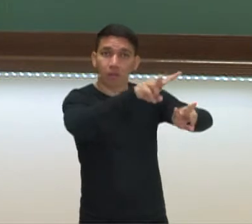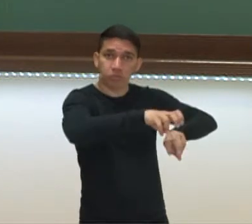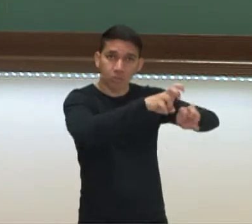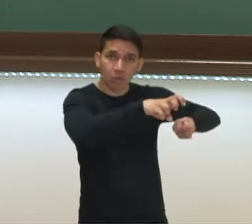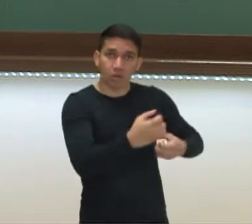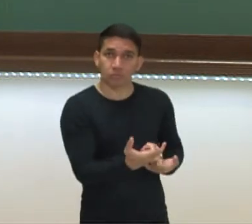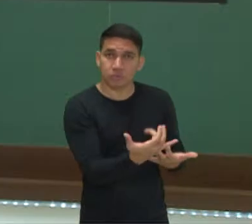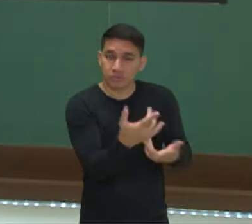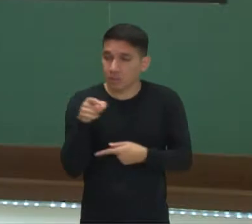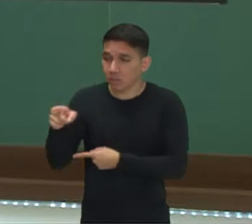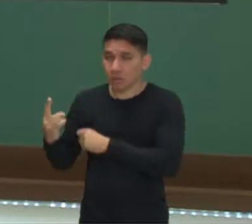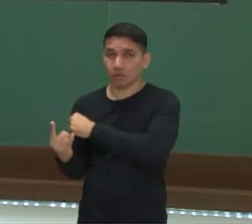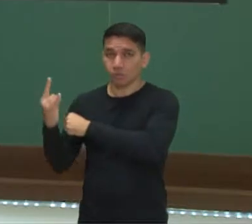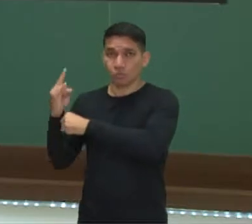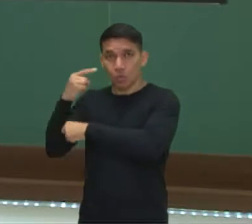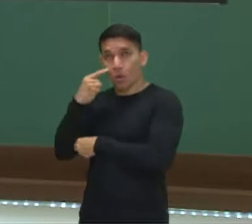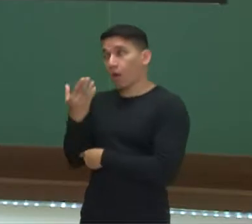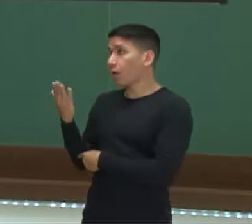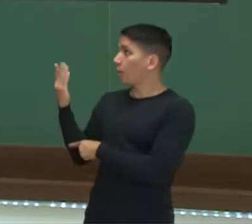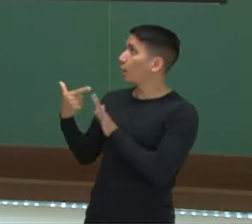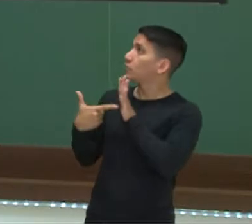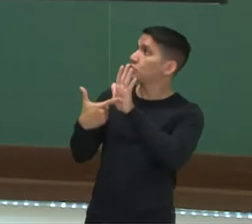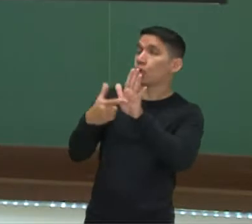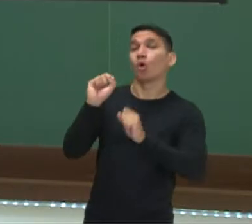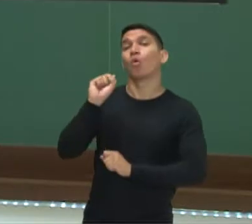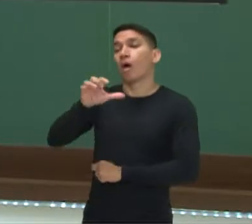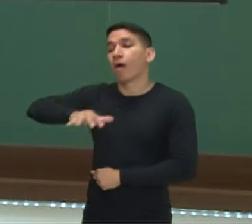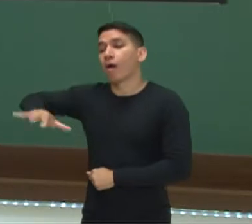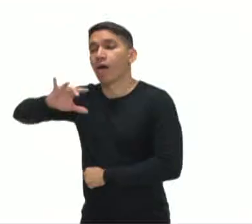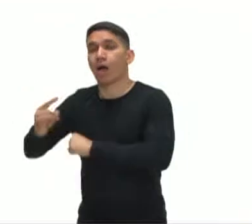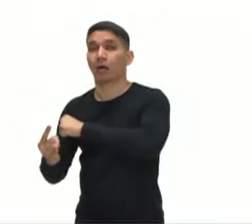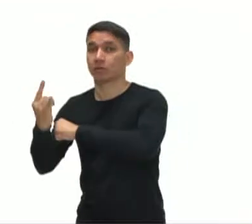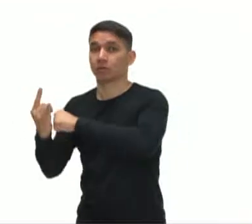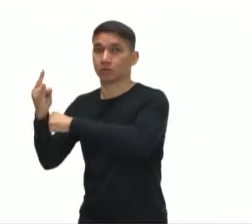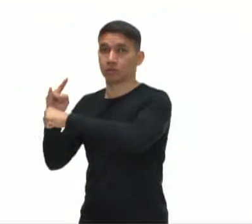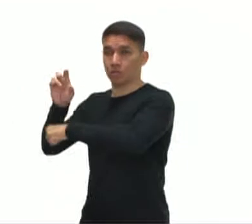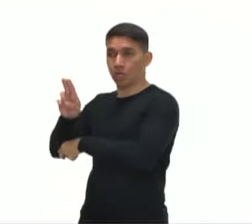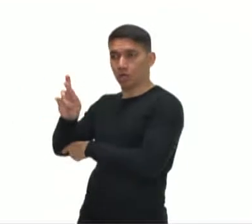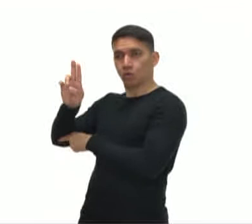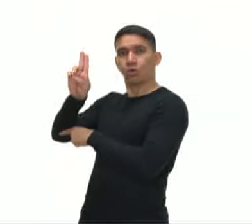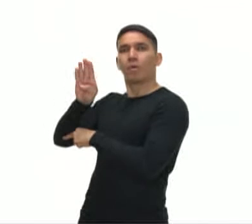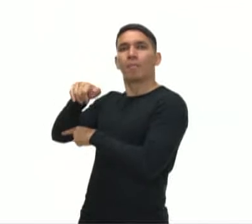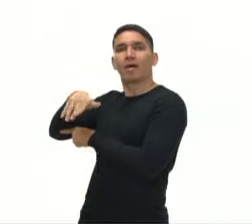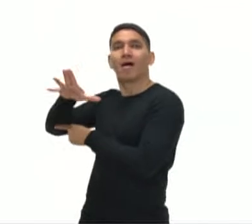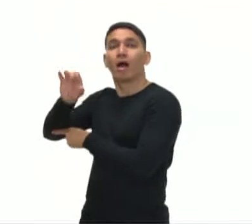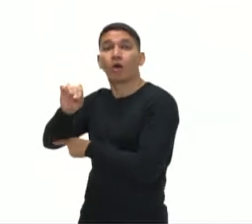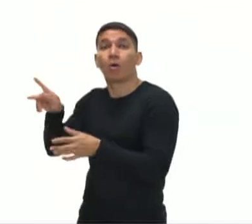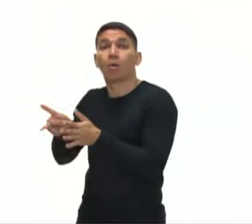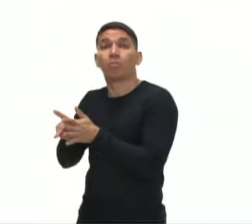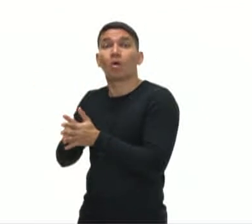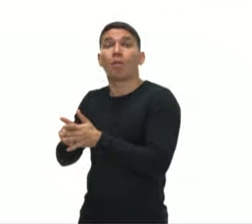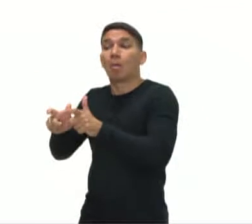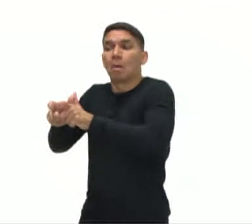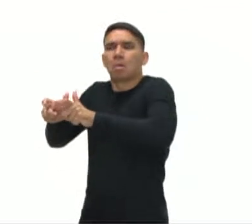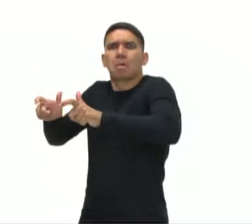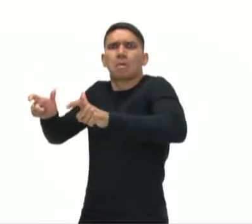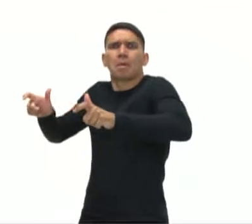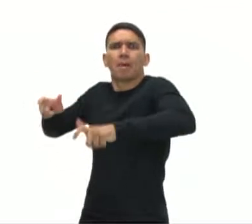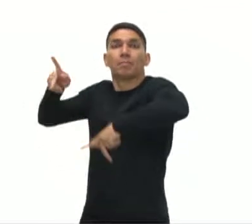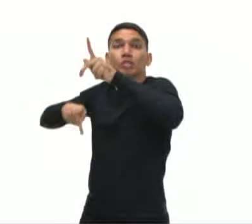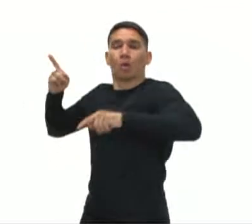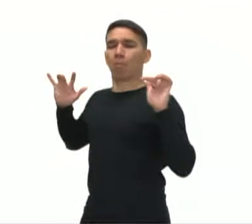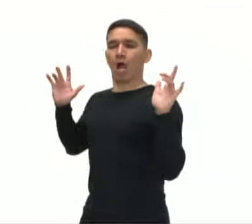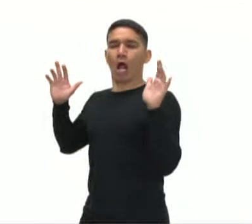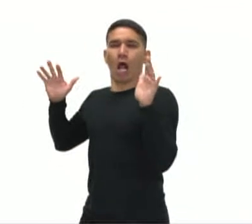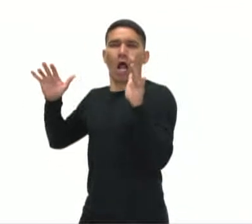E aí, temos ali, o espaço urbano é a área de elevado adensamento